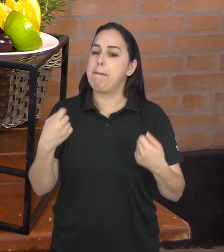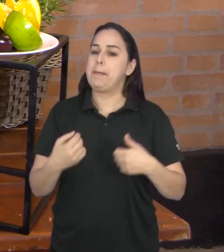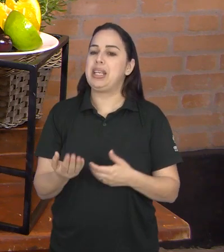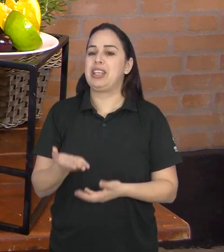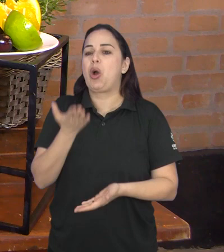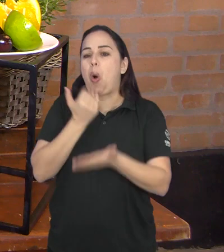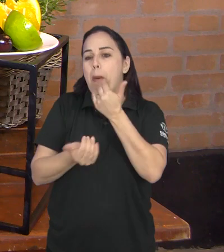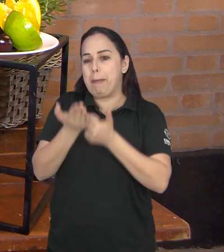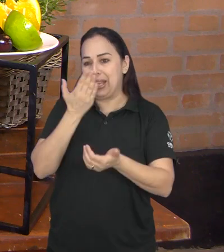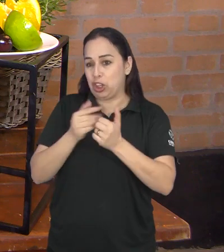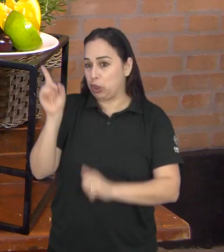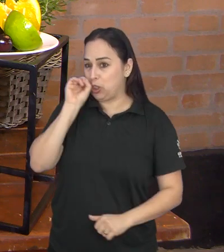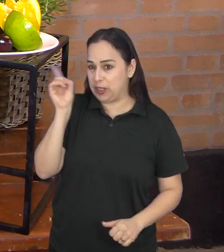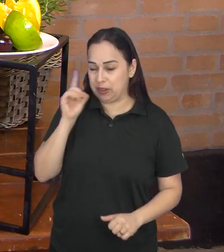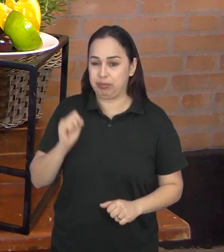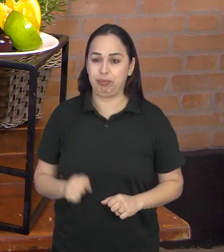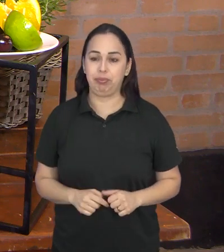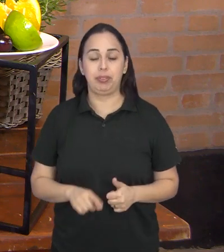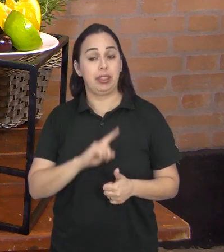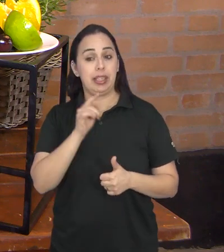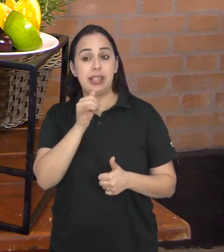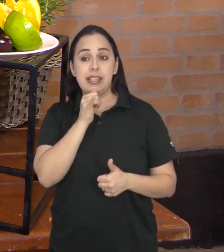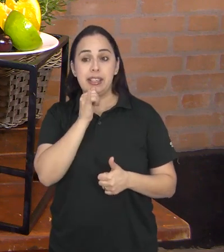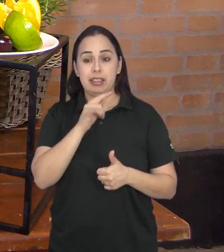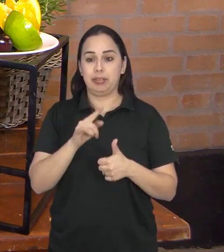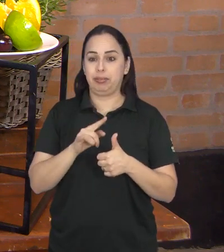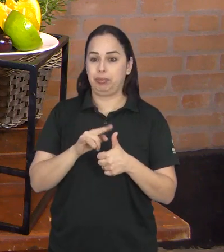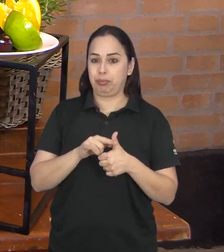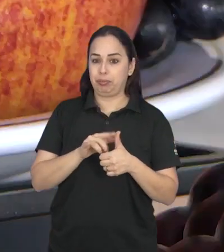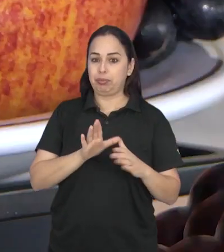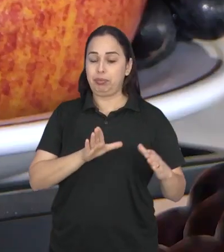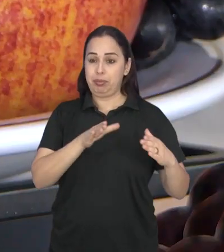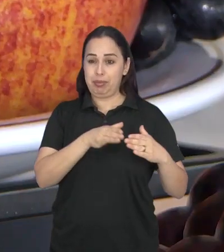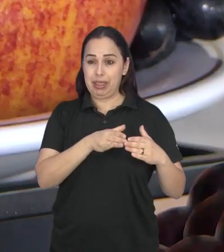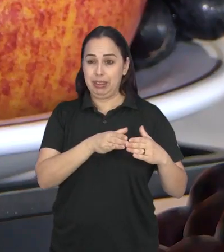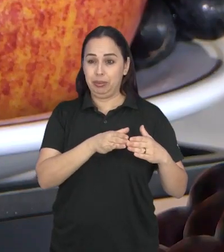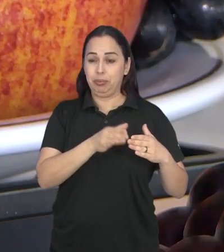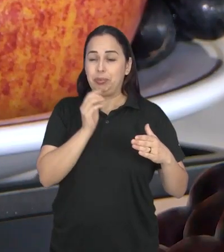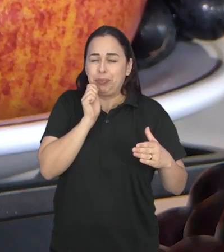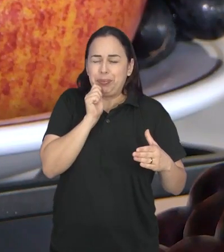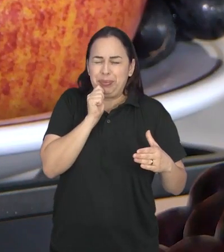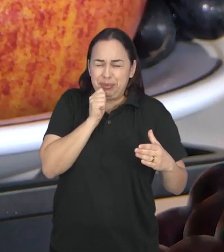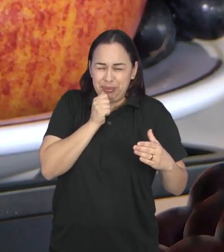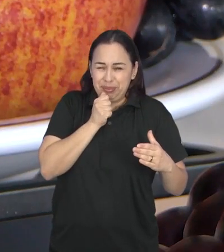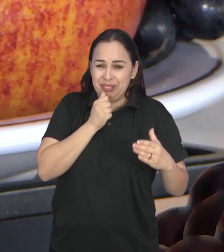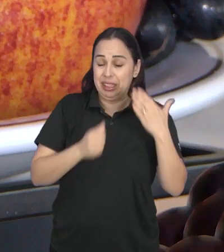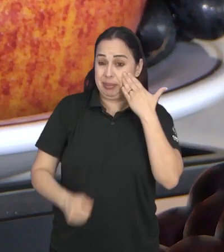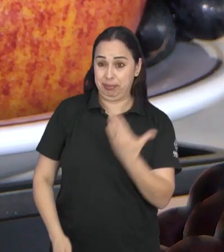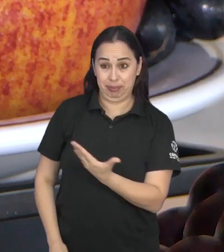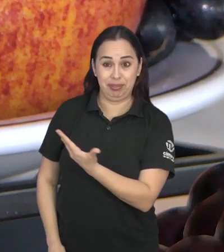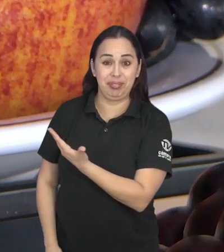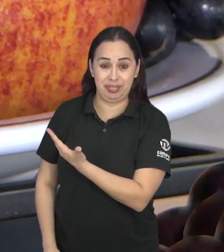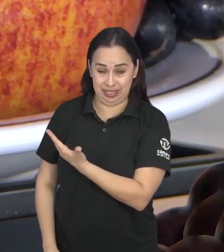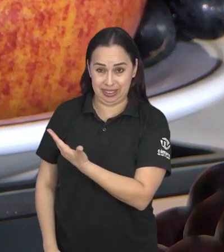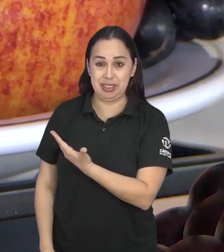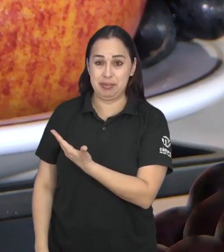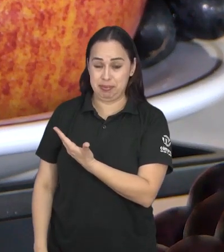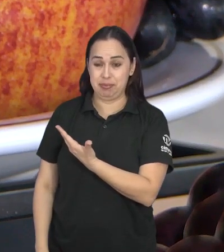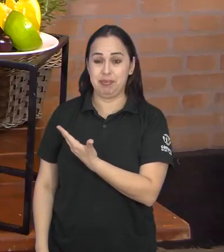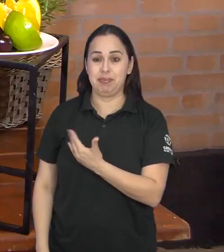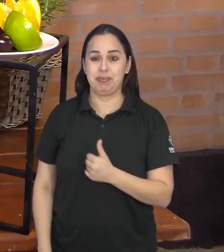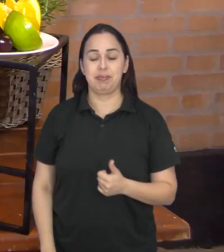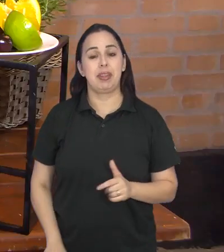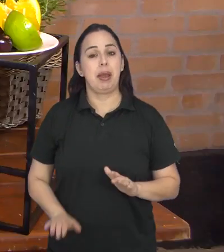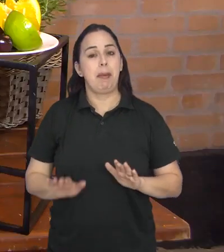precisa ter no nosso dia a dia. Então, nós temos a família dos cítricos, né? As frutas cítricas aí no